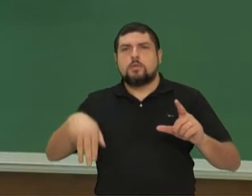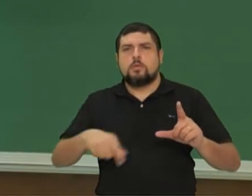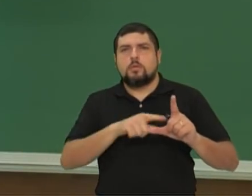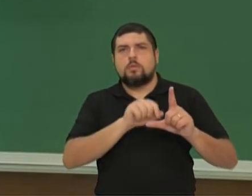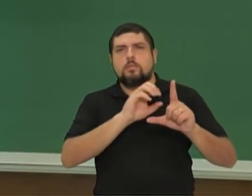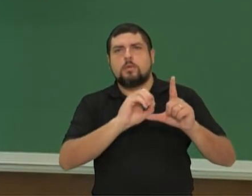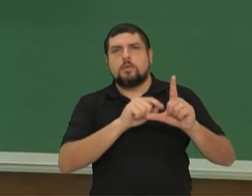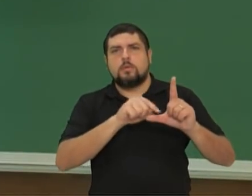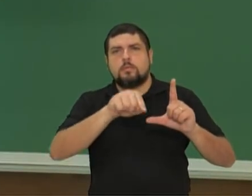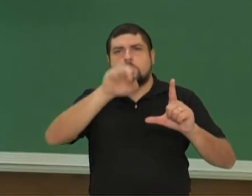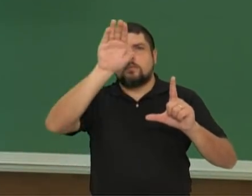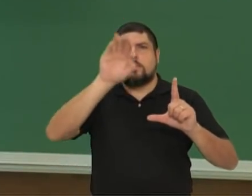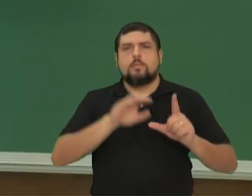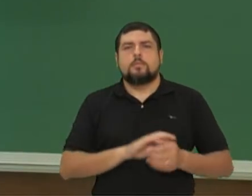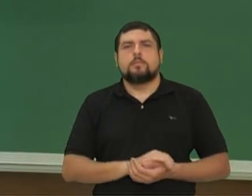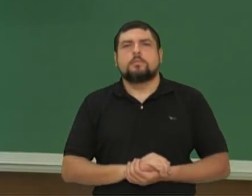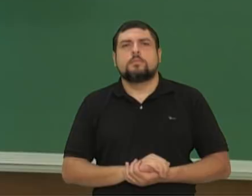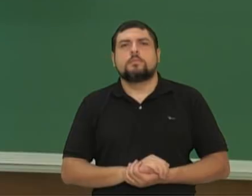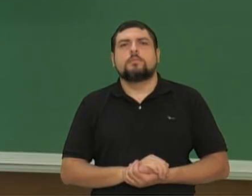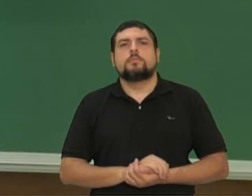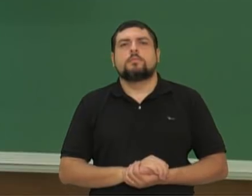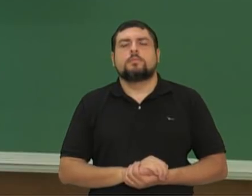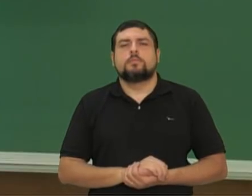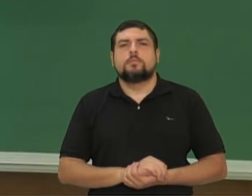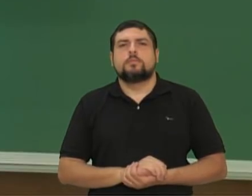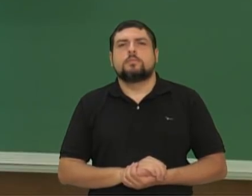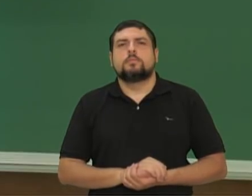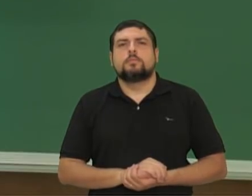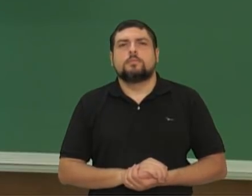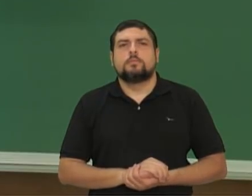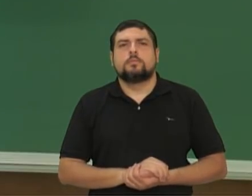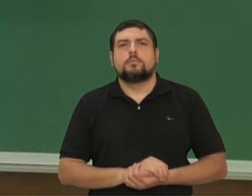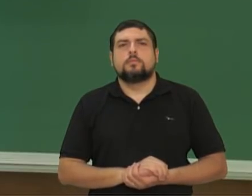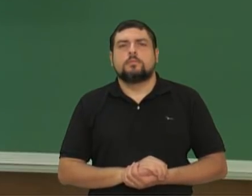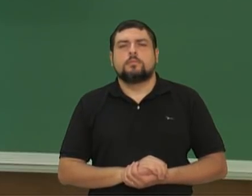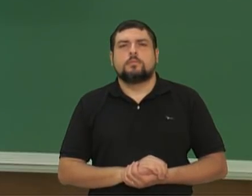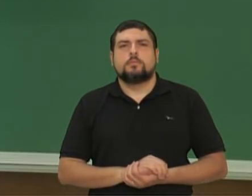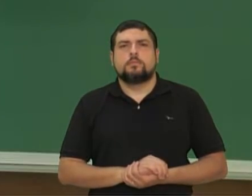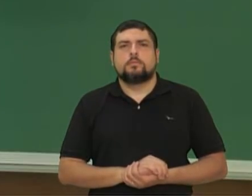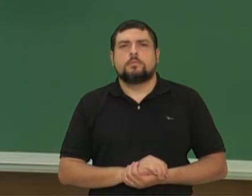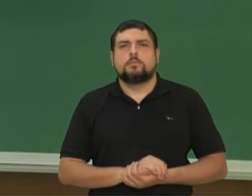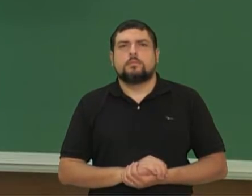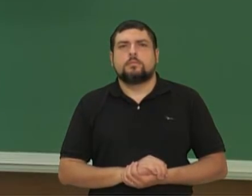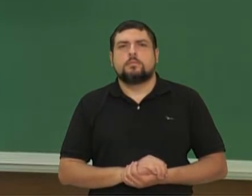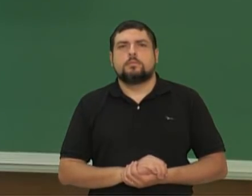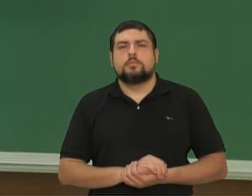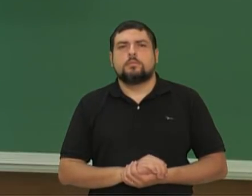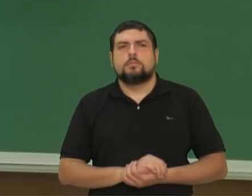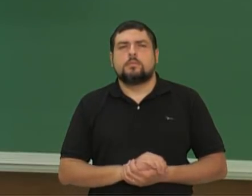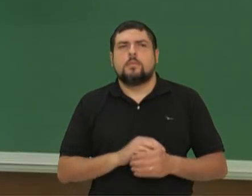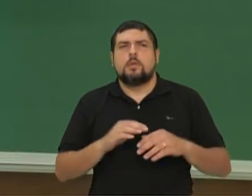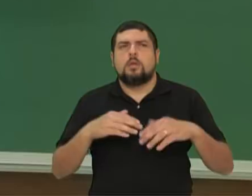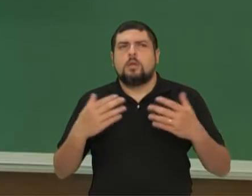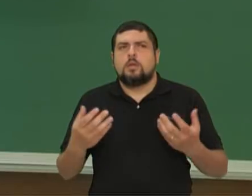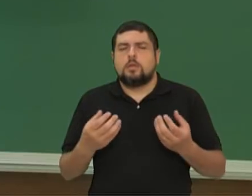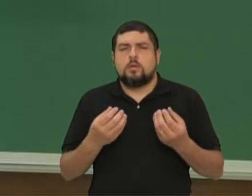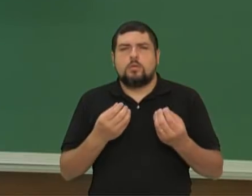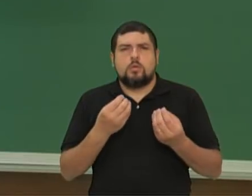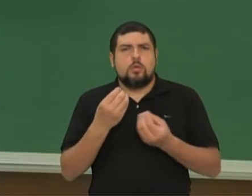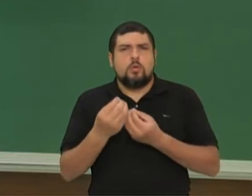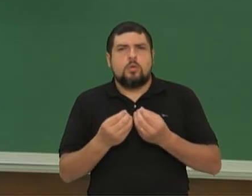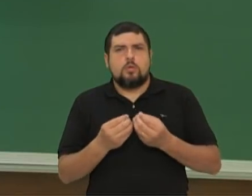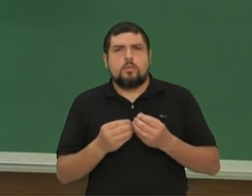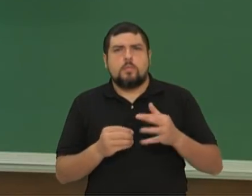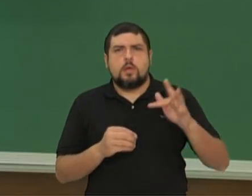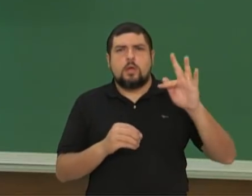Valores positivos. Bem, quais são os distintos comportamentos gráficos de uma função